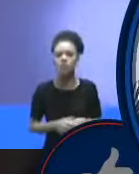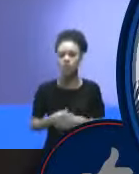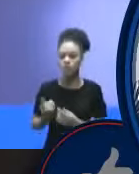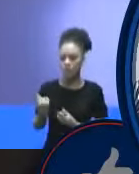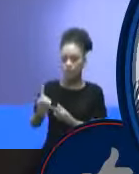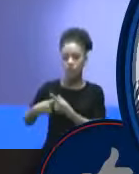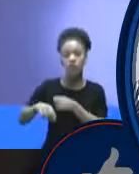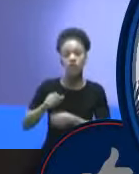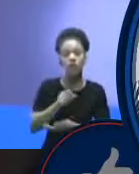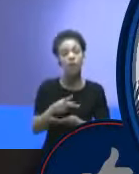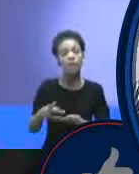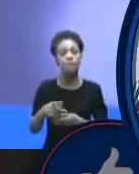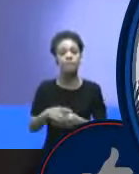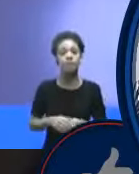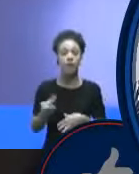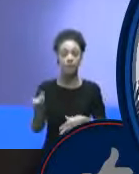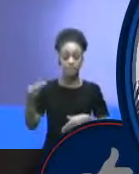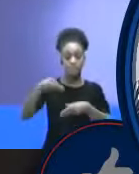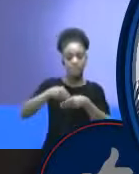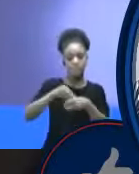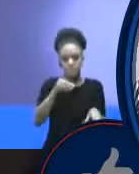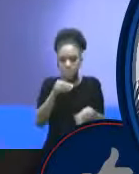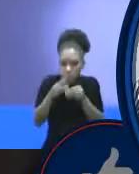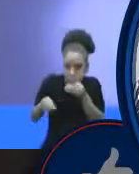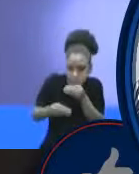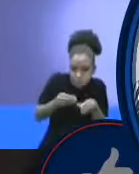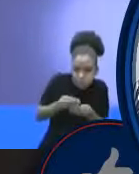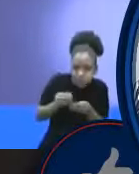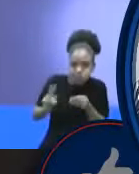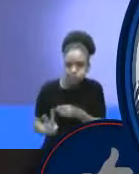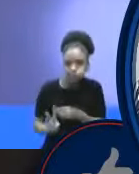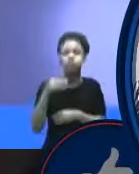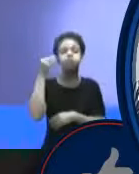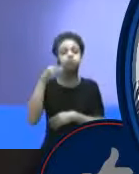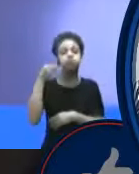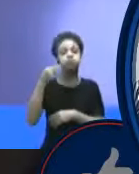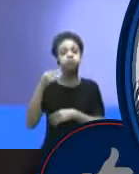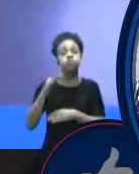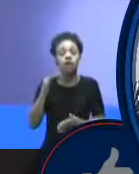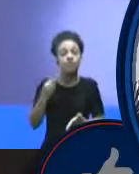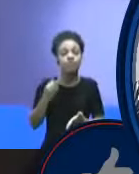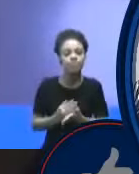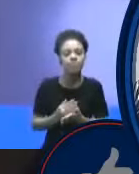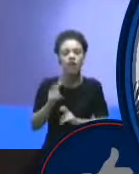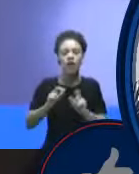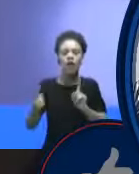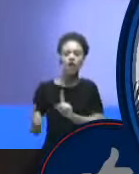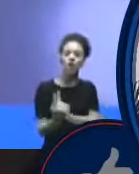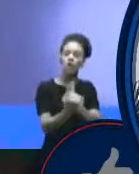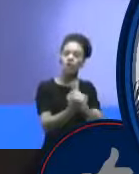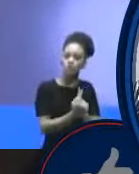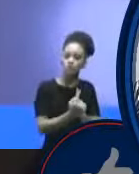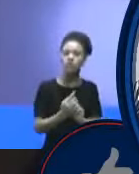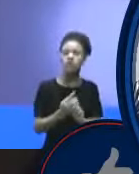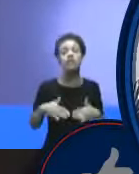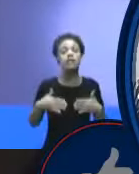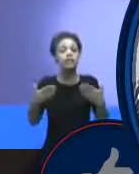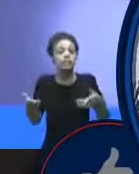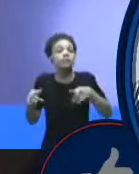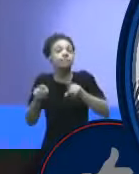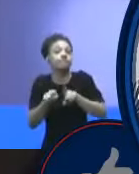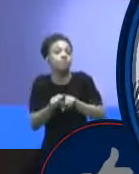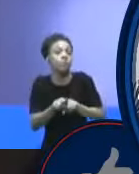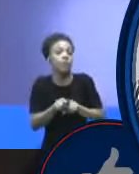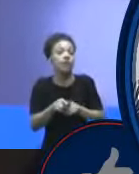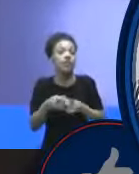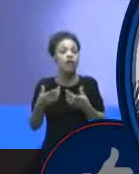do aplicativo para agregar valor na experiência, fidelizar os nossos clientes, aumentar a recorrência e também